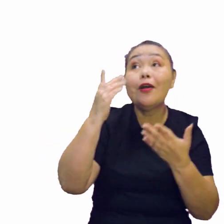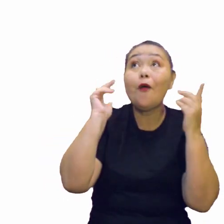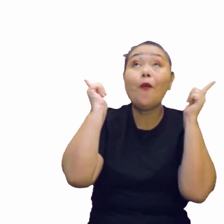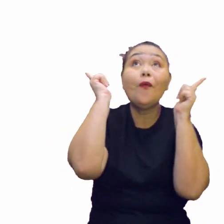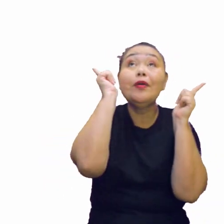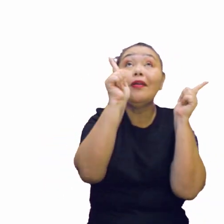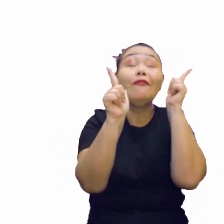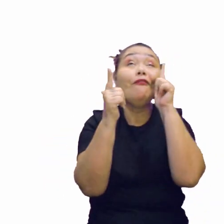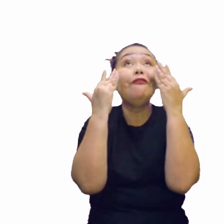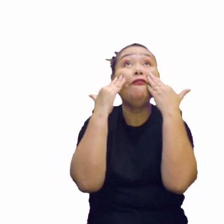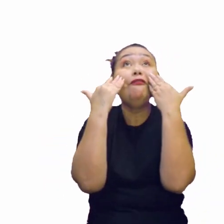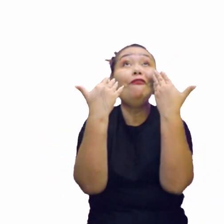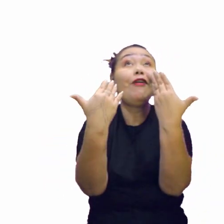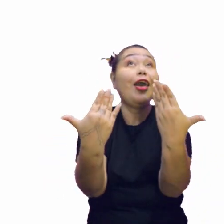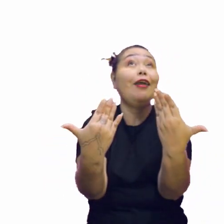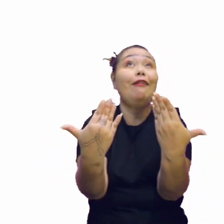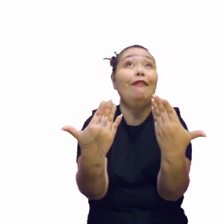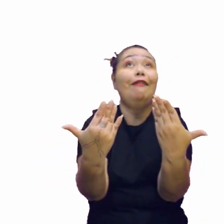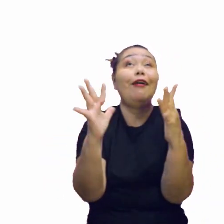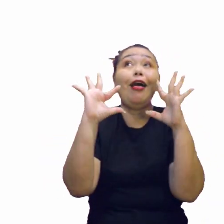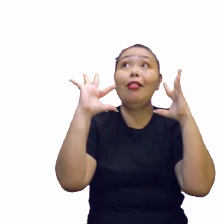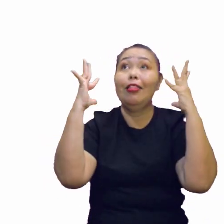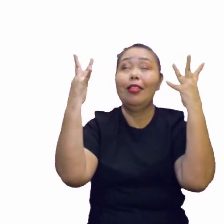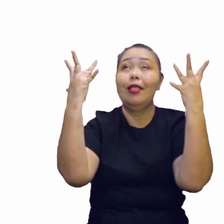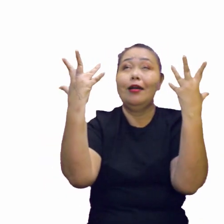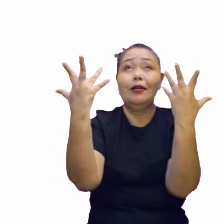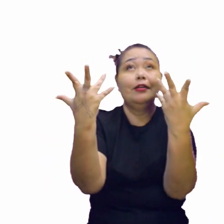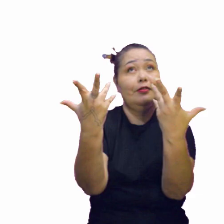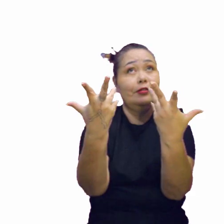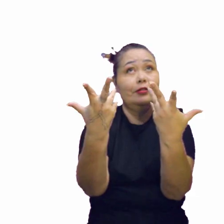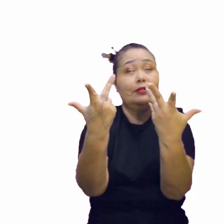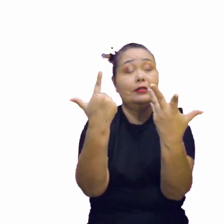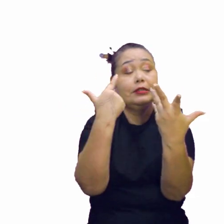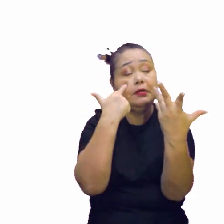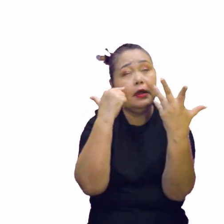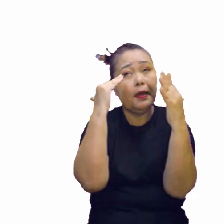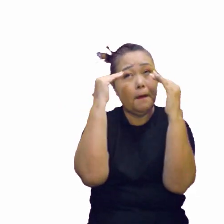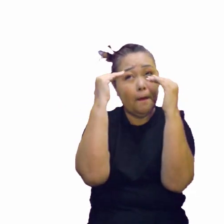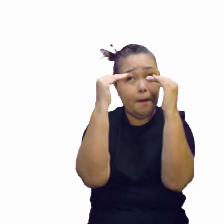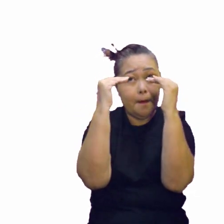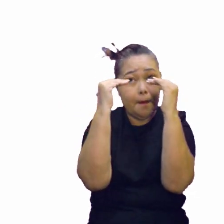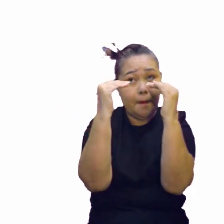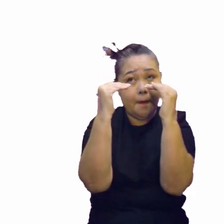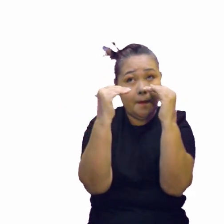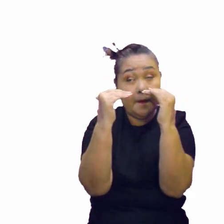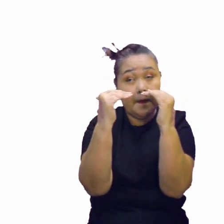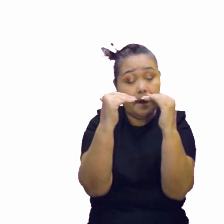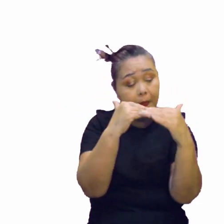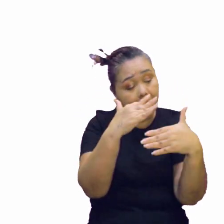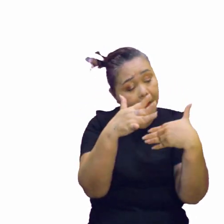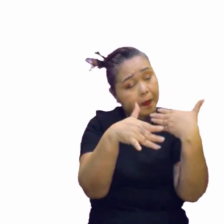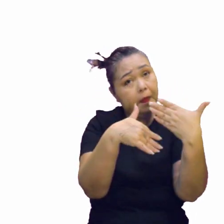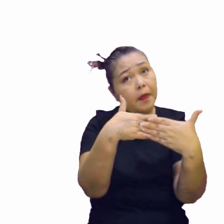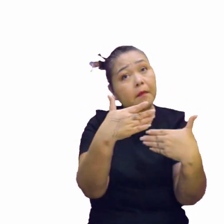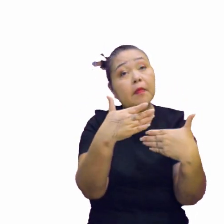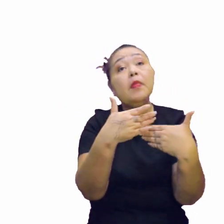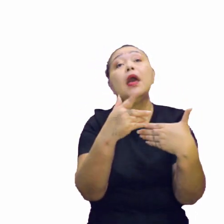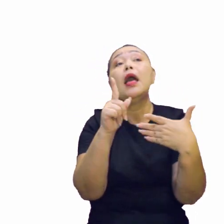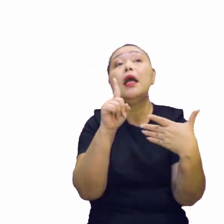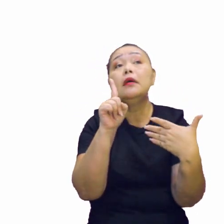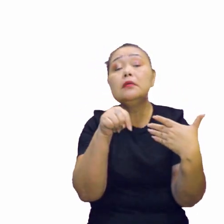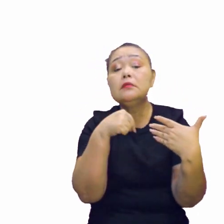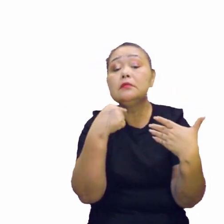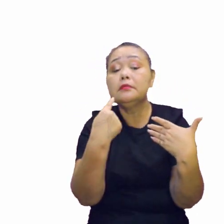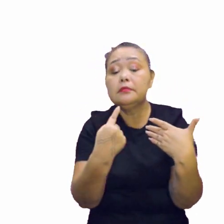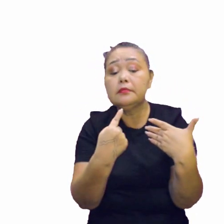né, temos que padronizar esse processo. Por causa que cada vez que tem um